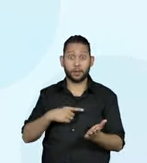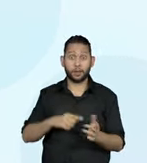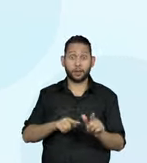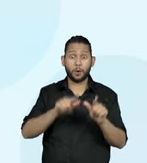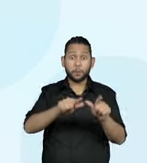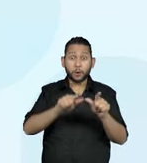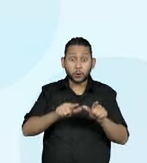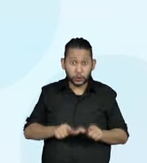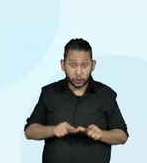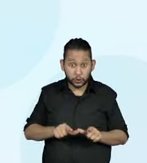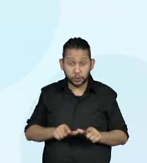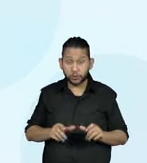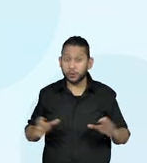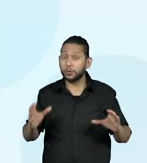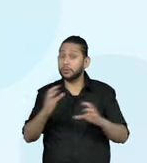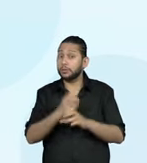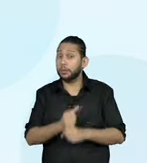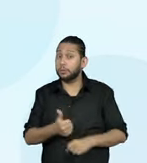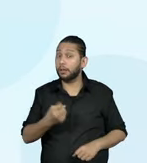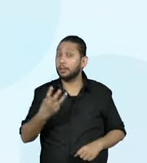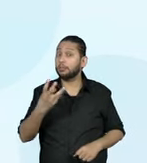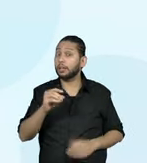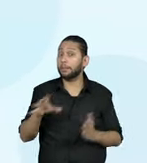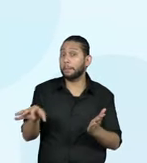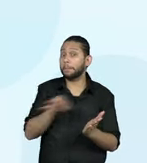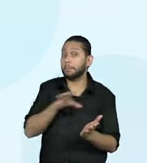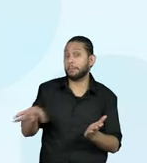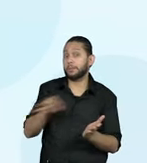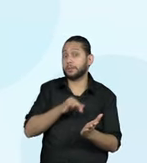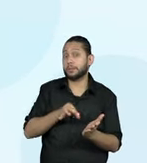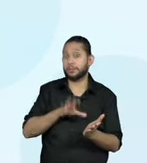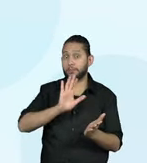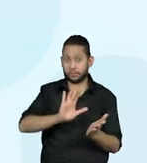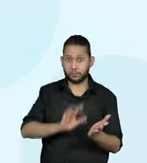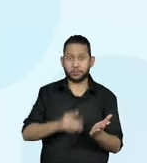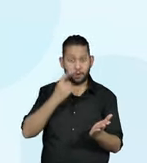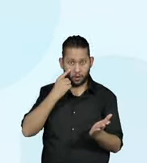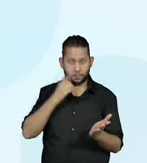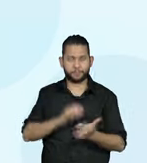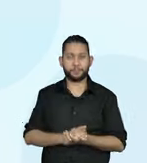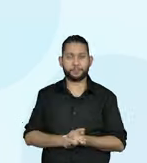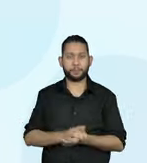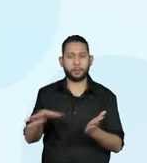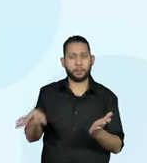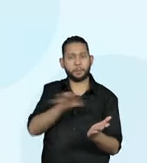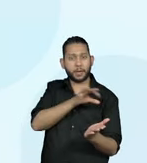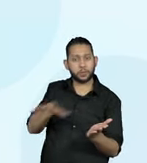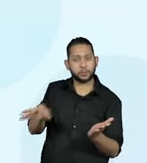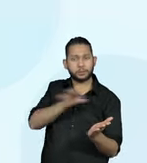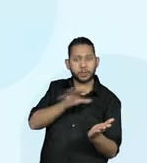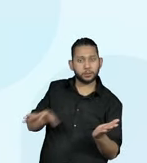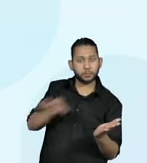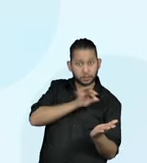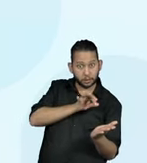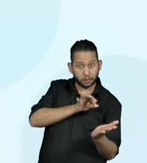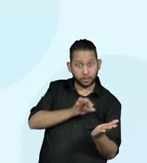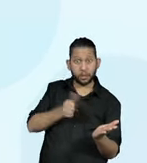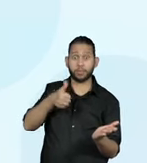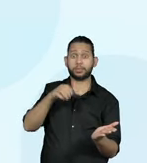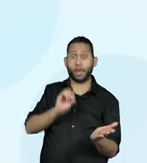quadrinhos de 30 páginas do livro? Na primeira questão, eu queria saber de 10 páginas, certo? E aí a